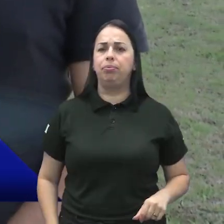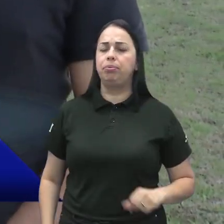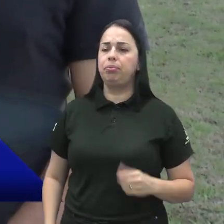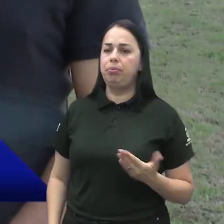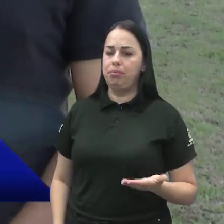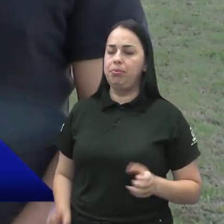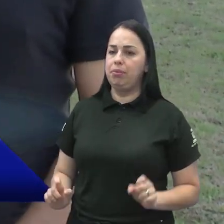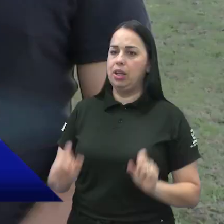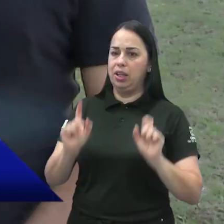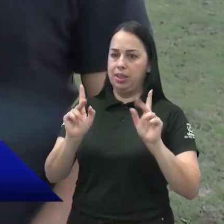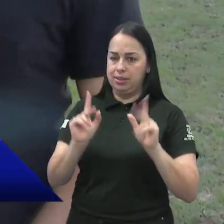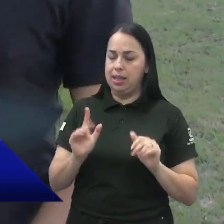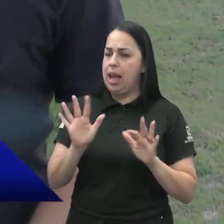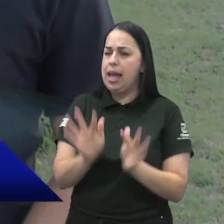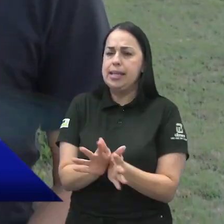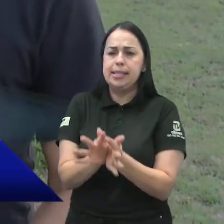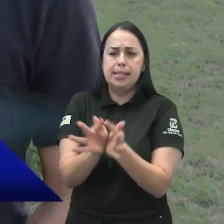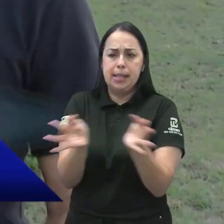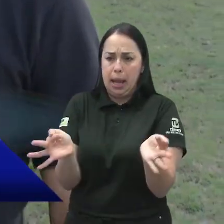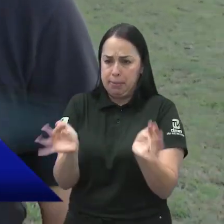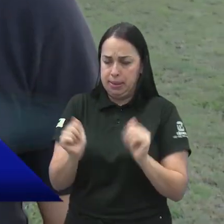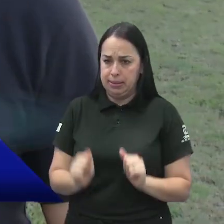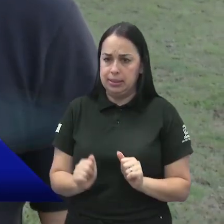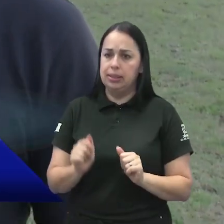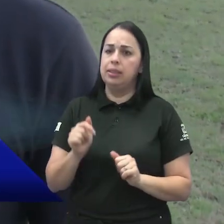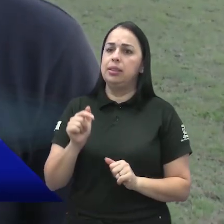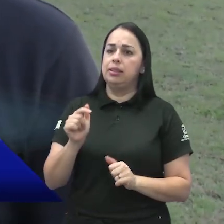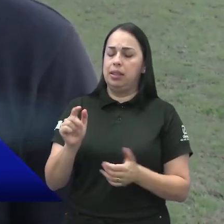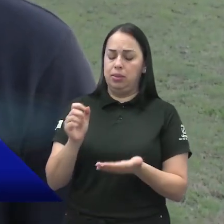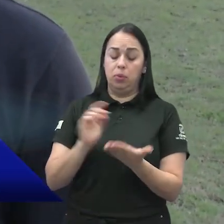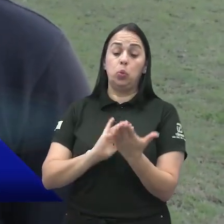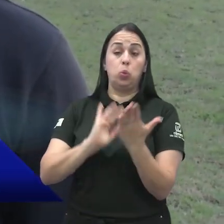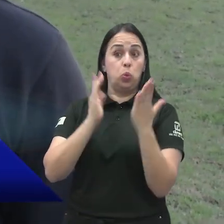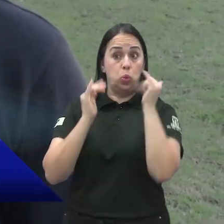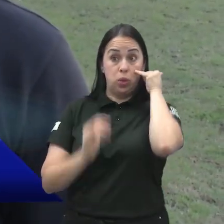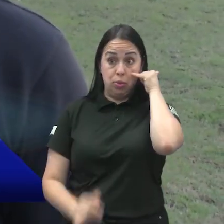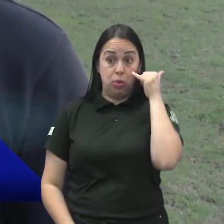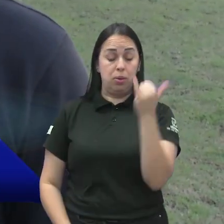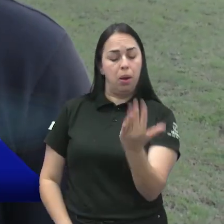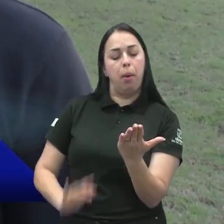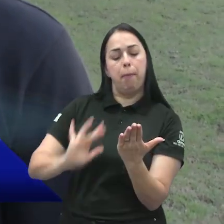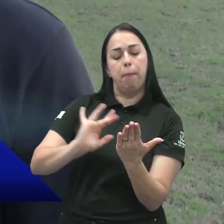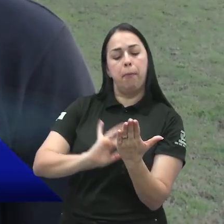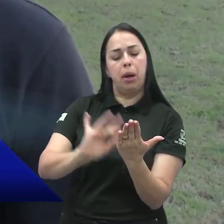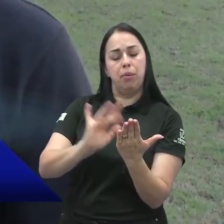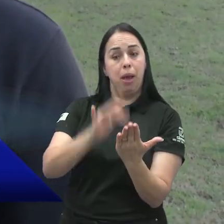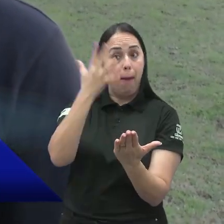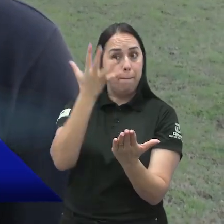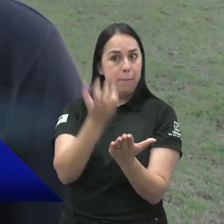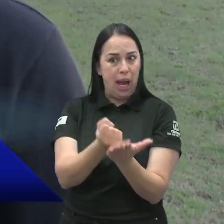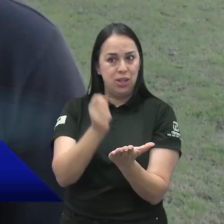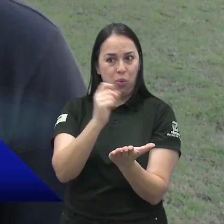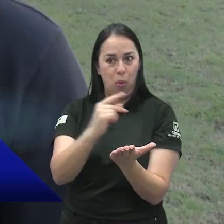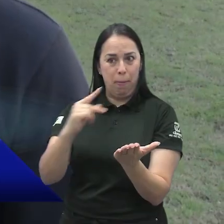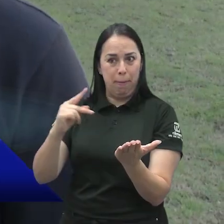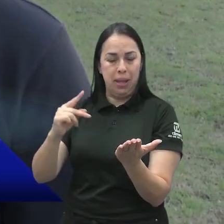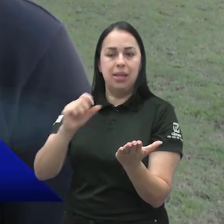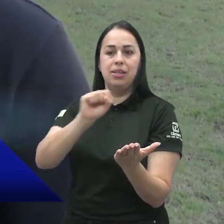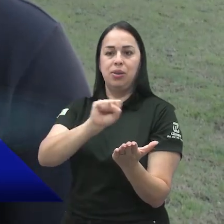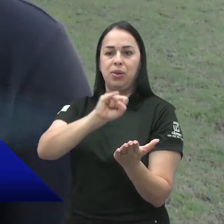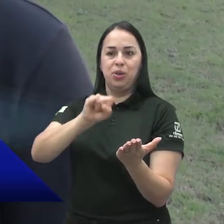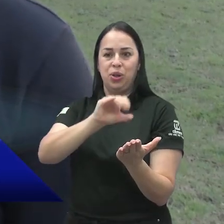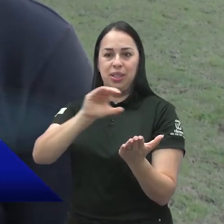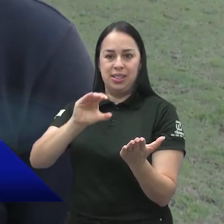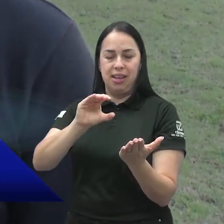São José Viva? Ok, é bastante simples, né? Você vai no seu celular, instala o aplicativo São